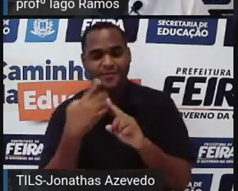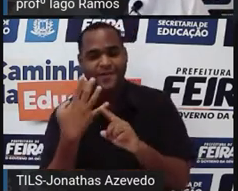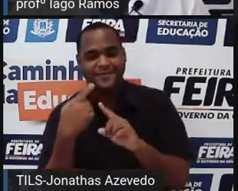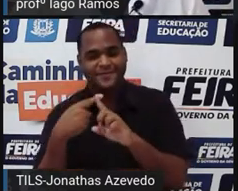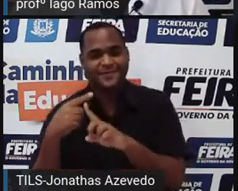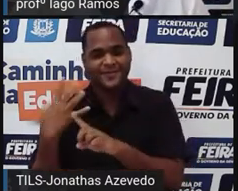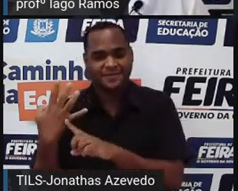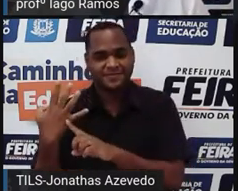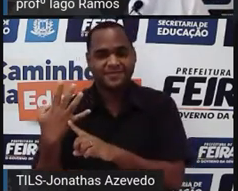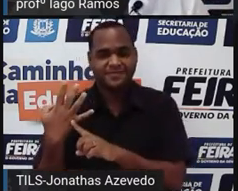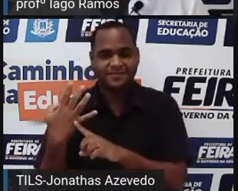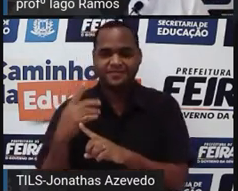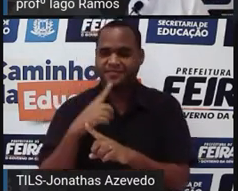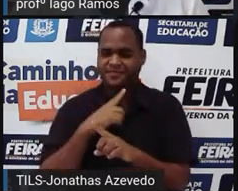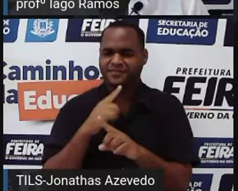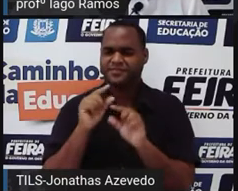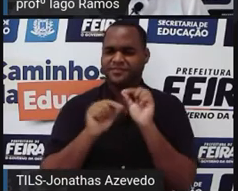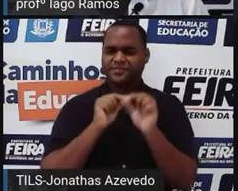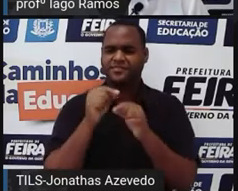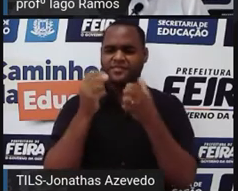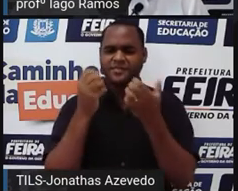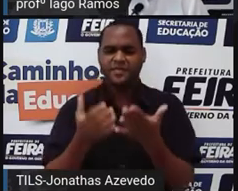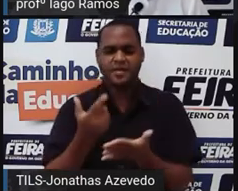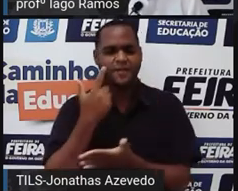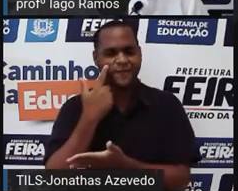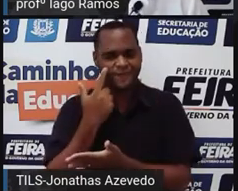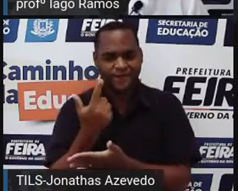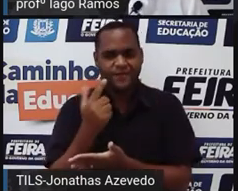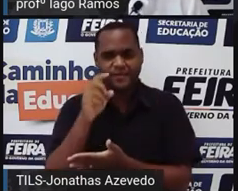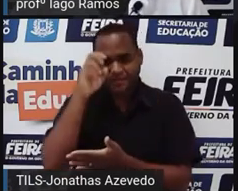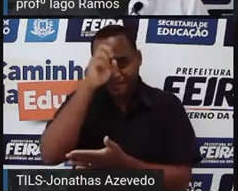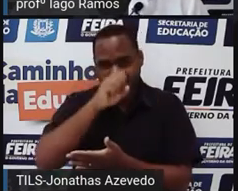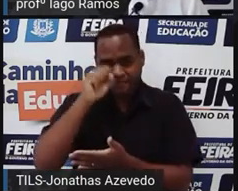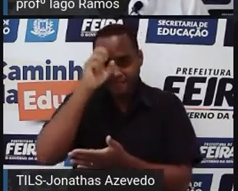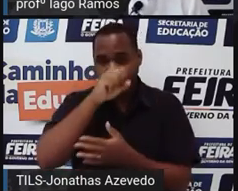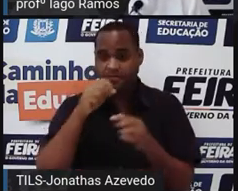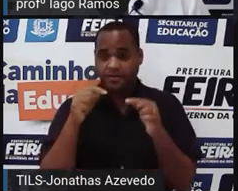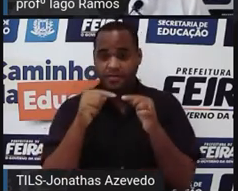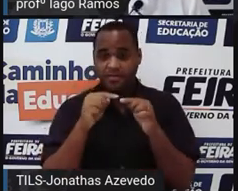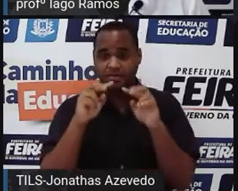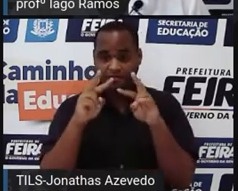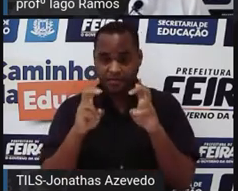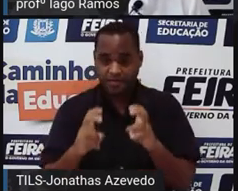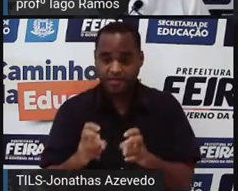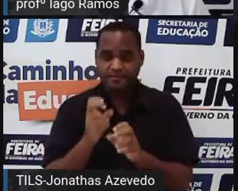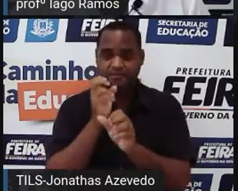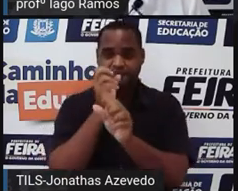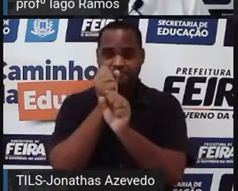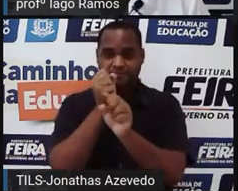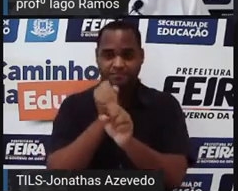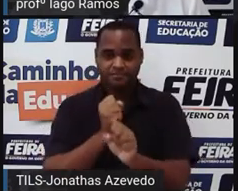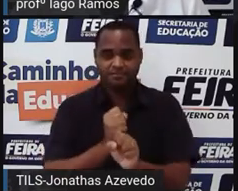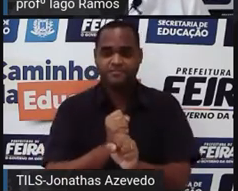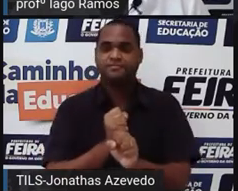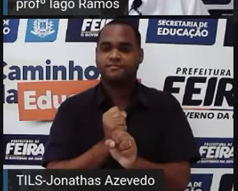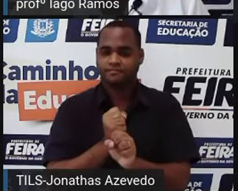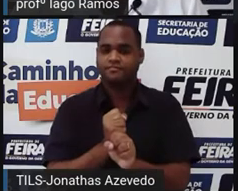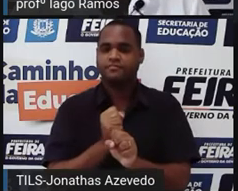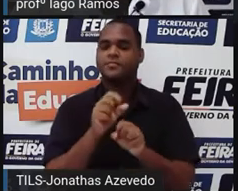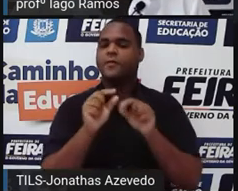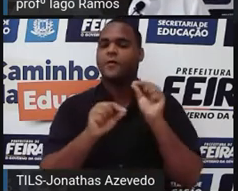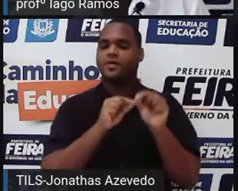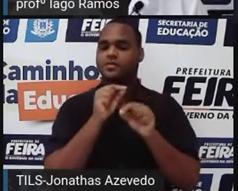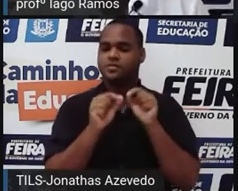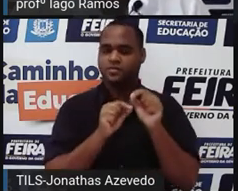tá? Então, o recurso que a gente viu para esse tipo de cálculo diz o seguinte, que